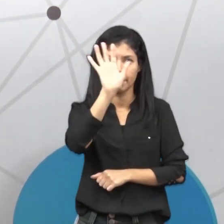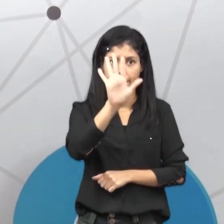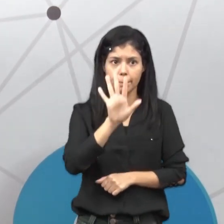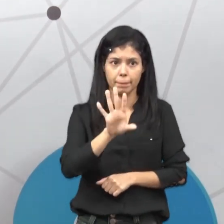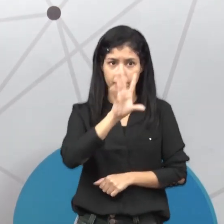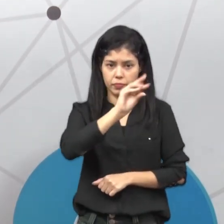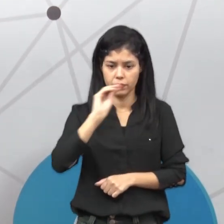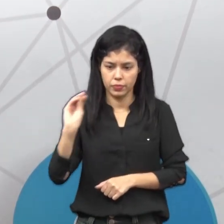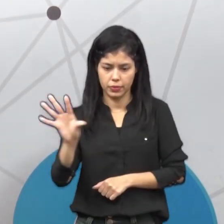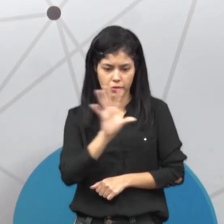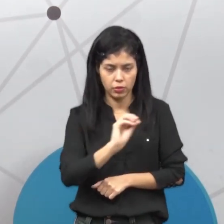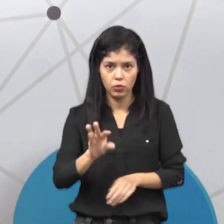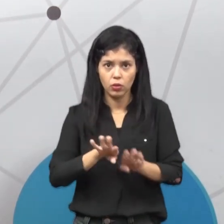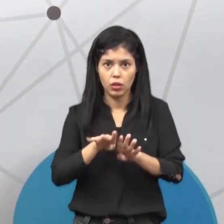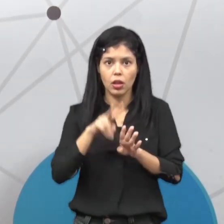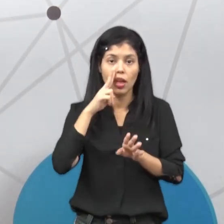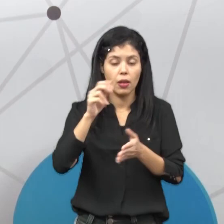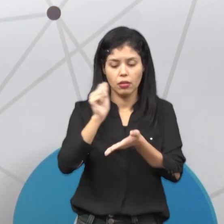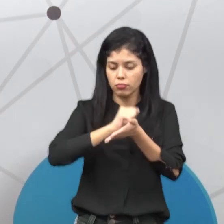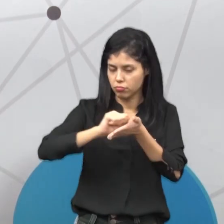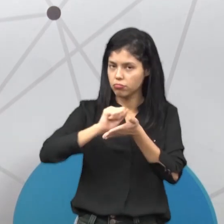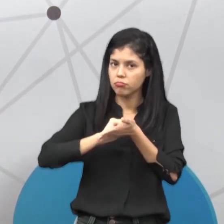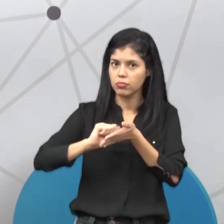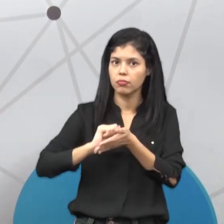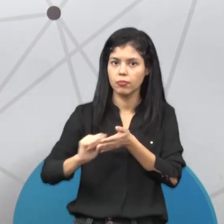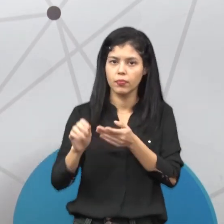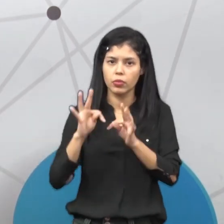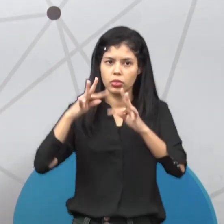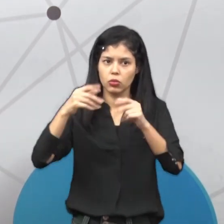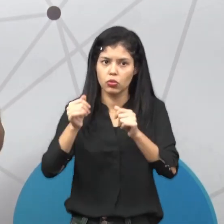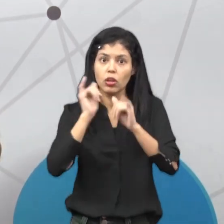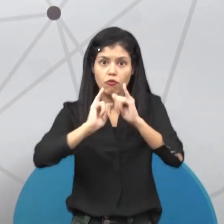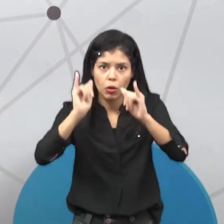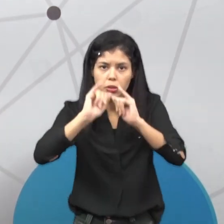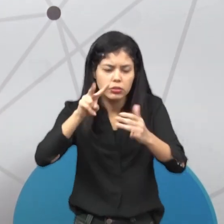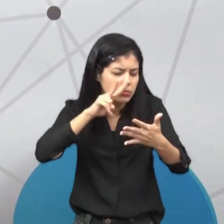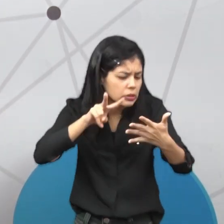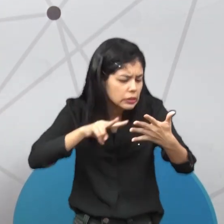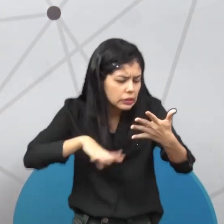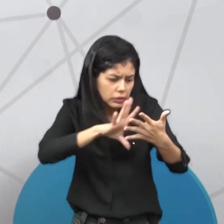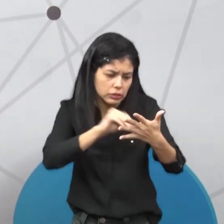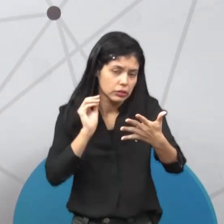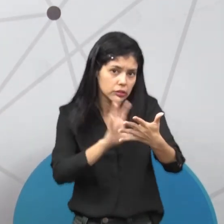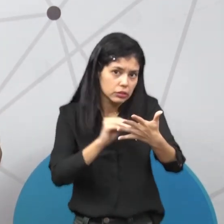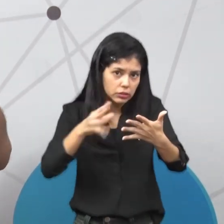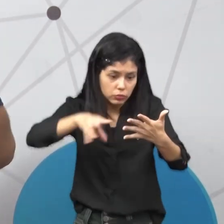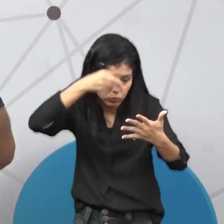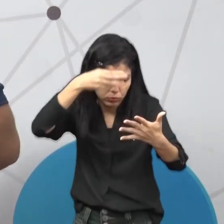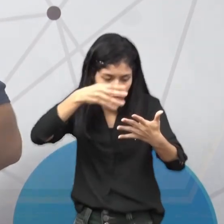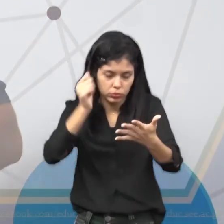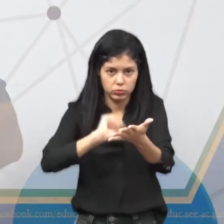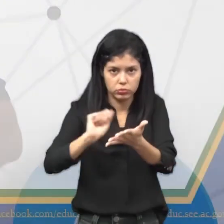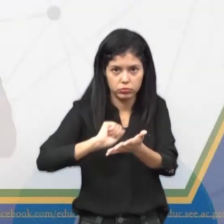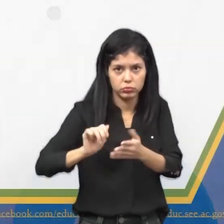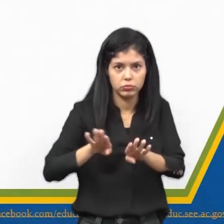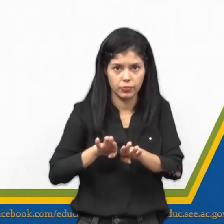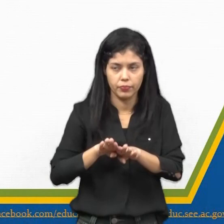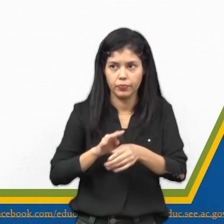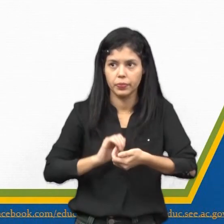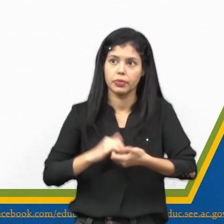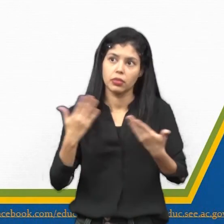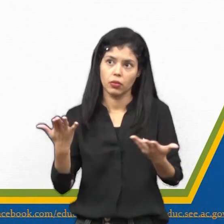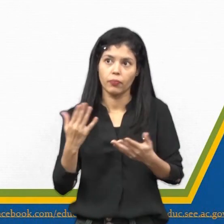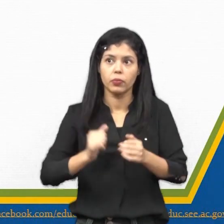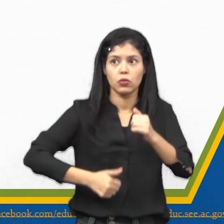oriento você a ler a questão e anotando o que ela está te dando de informação e também anotando o que ela está querendo saber. Então nós temos